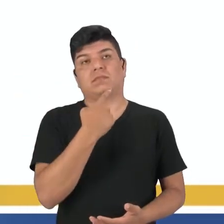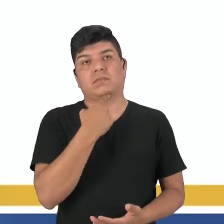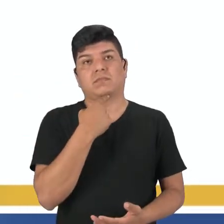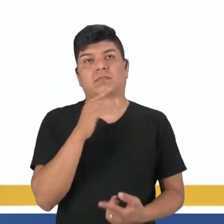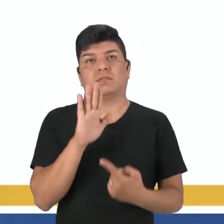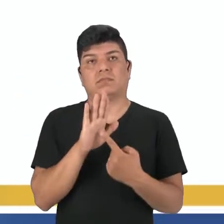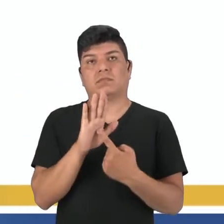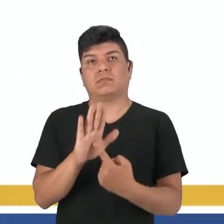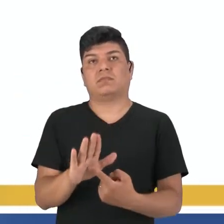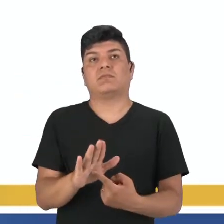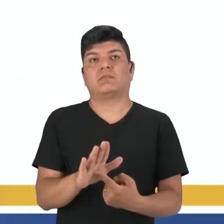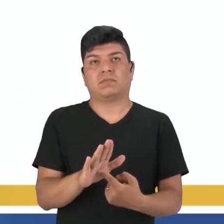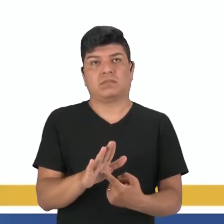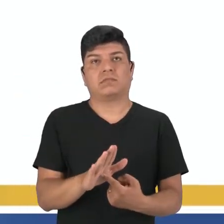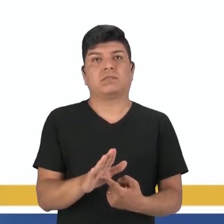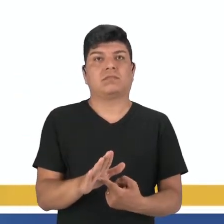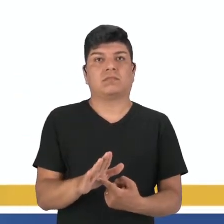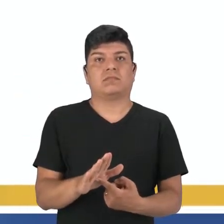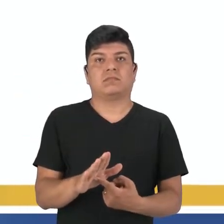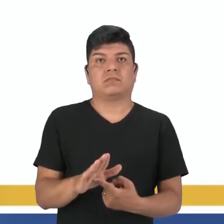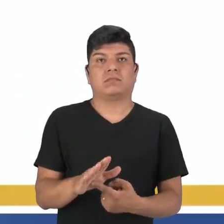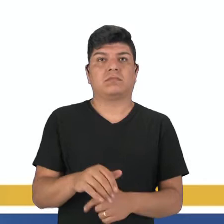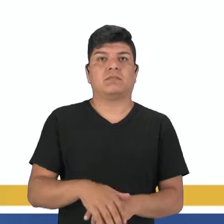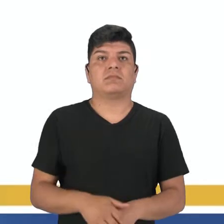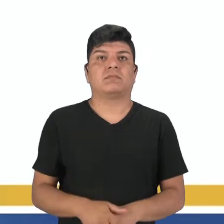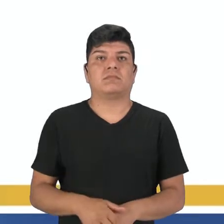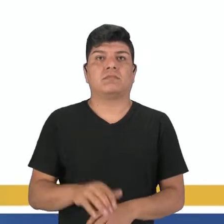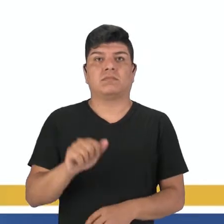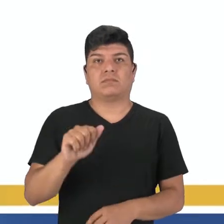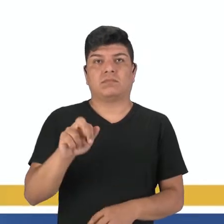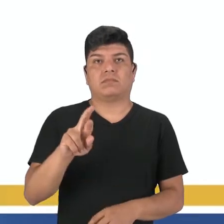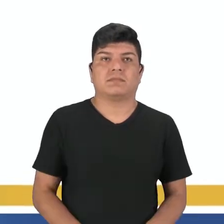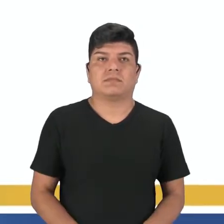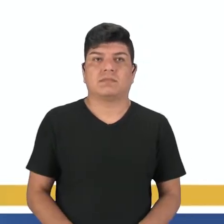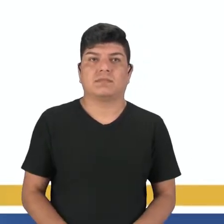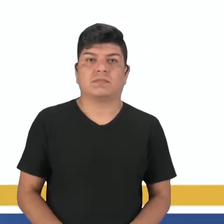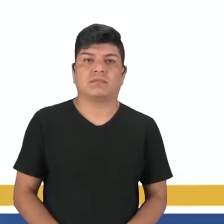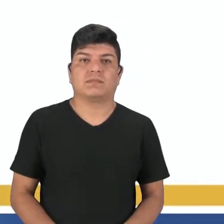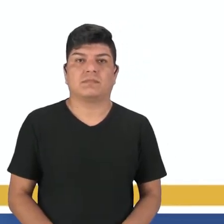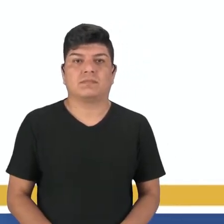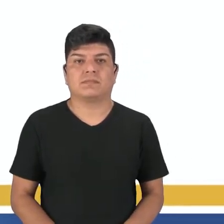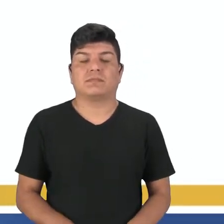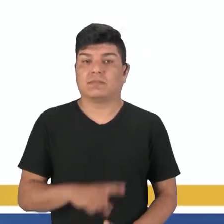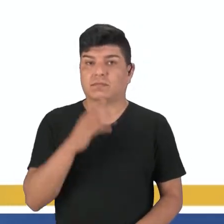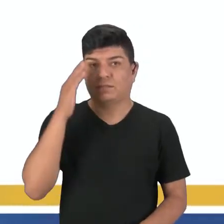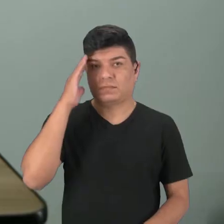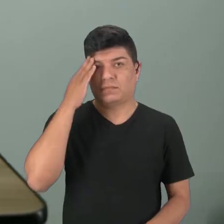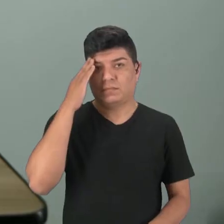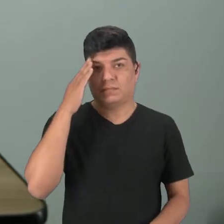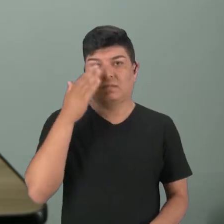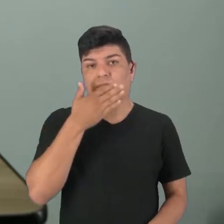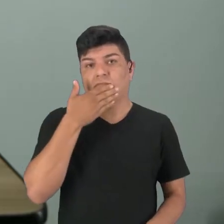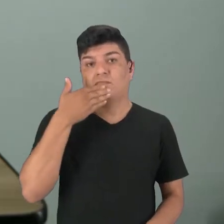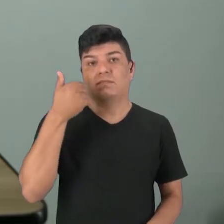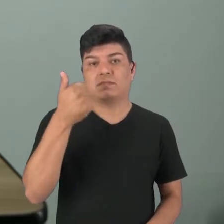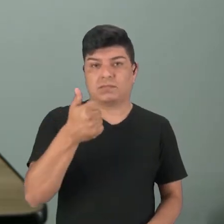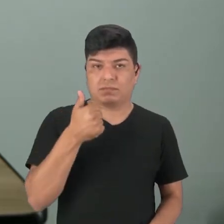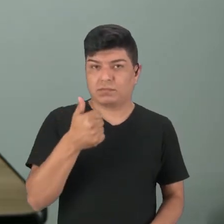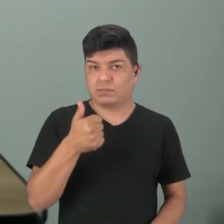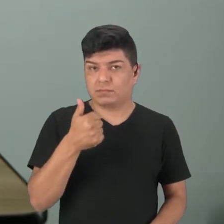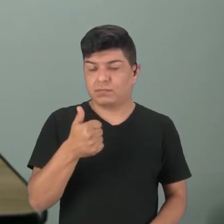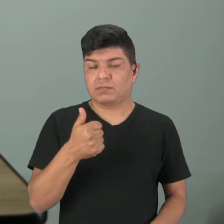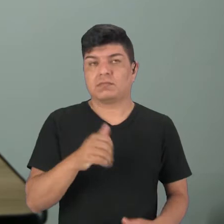a facezinha, a aresta e a vértice, certinho? E para você entender melhor sobre